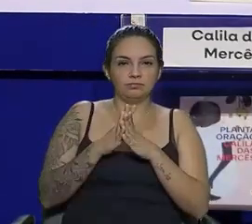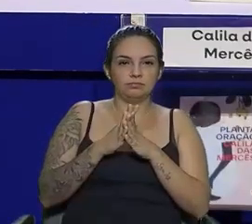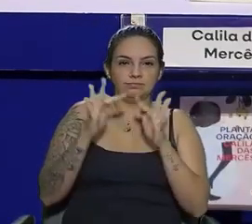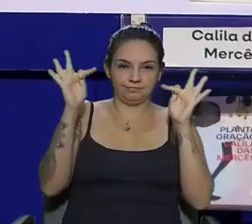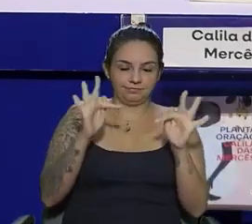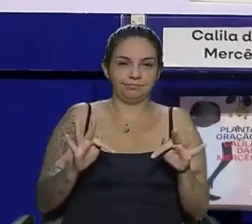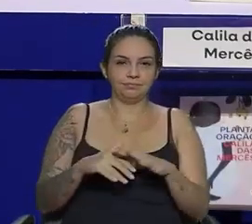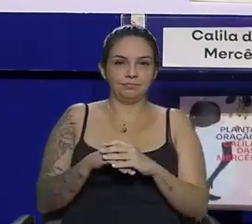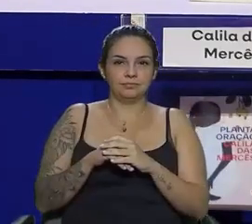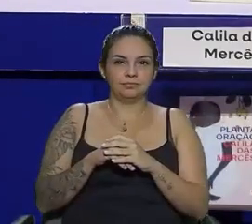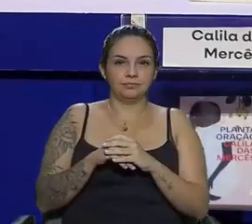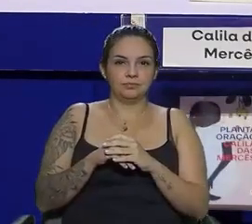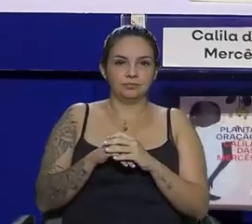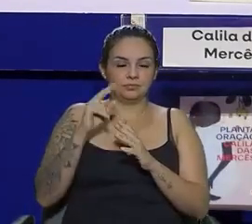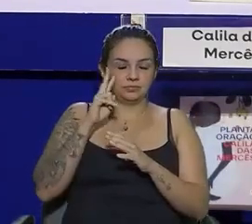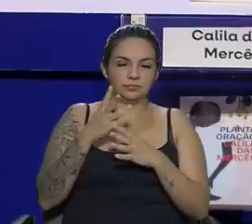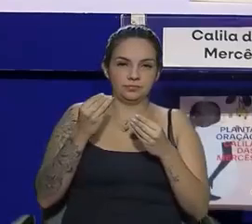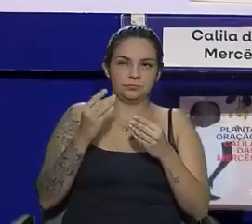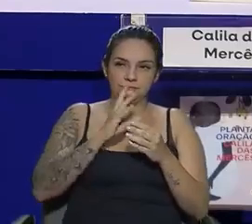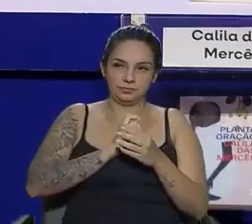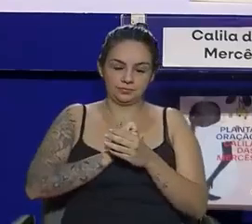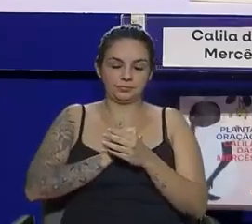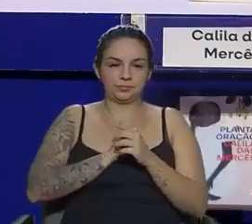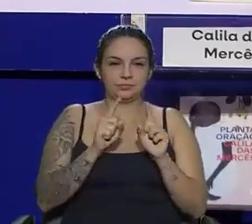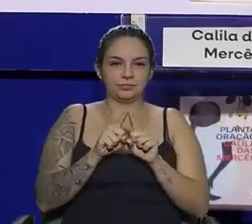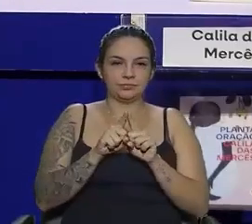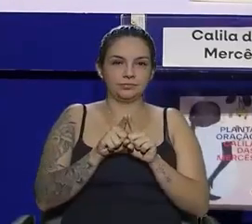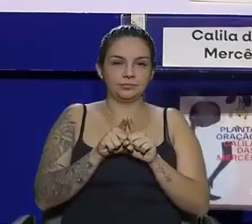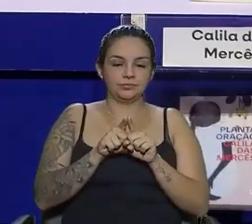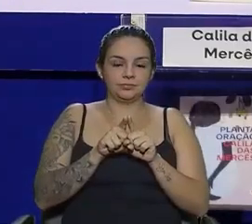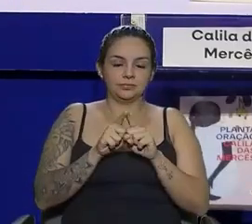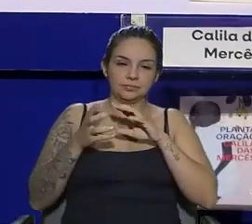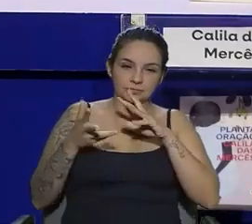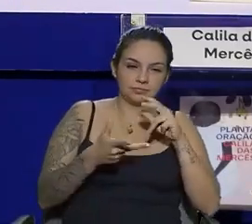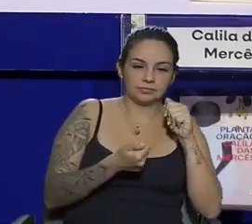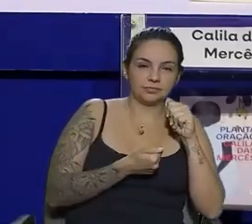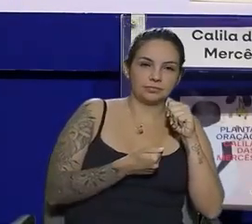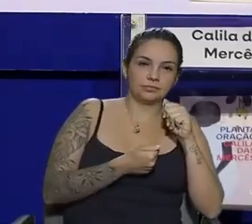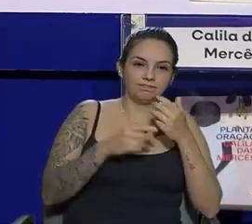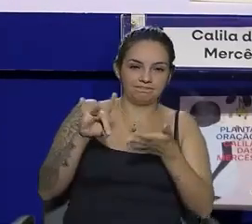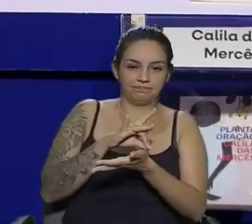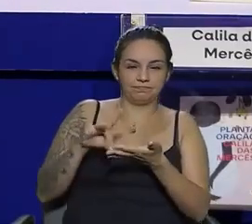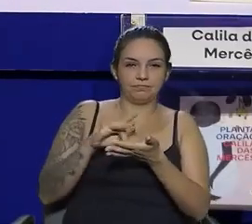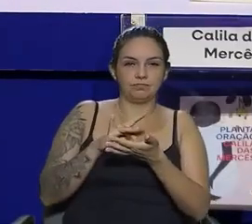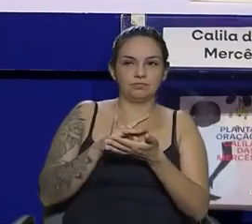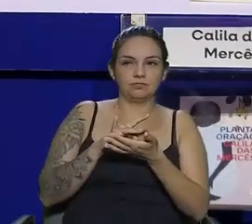uma felicidade. Eu acho que eu me vingo muito com amor, assim, também, sabe? O mundo está tão